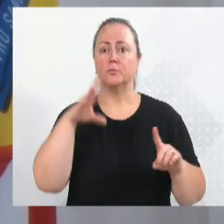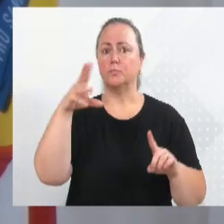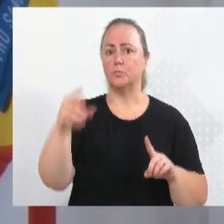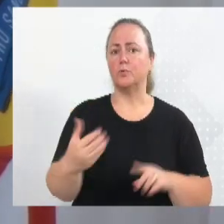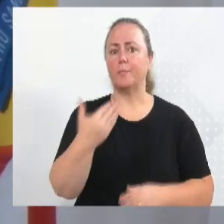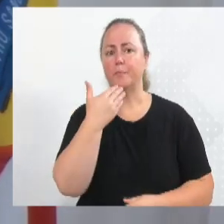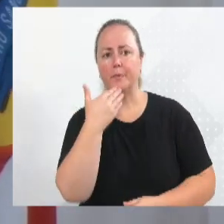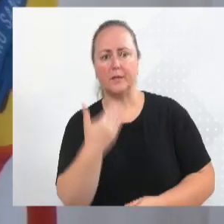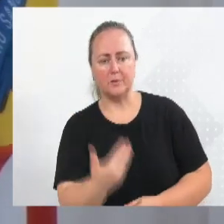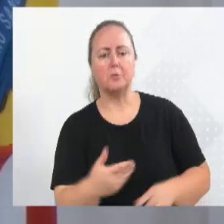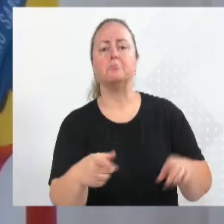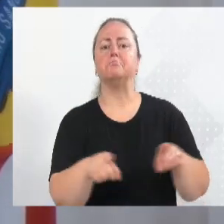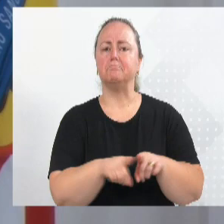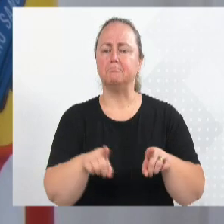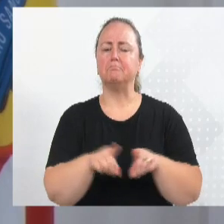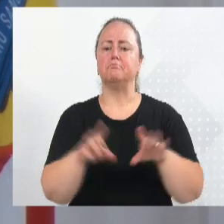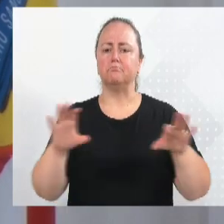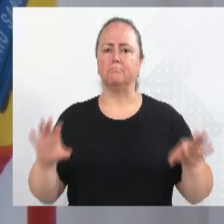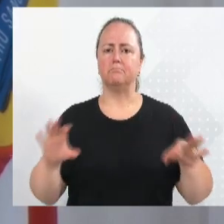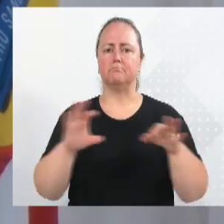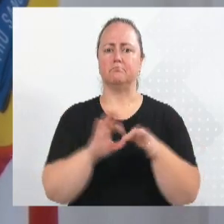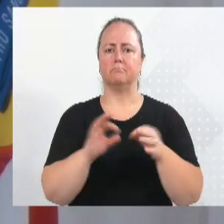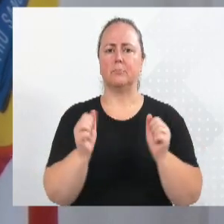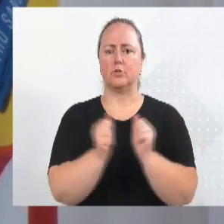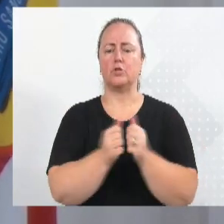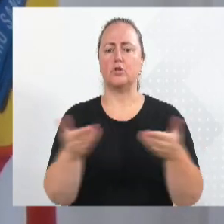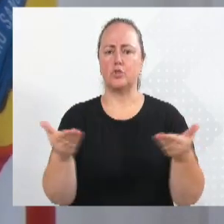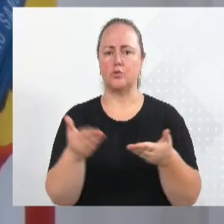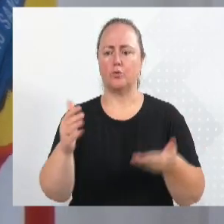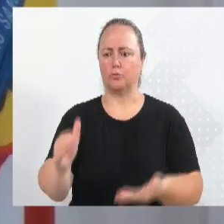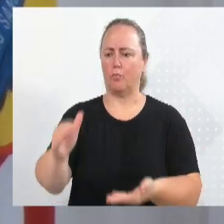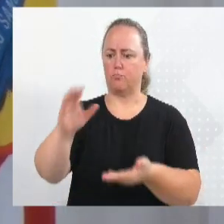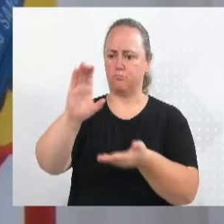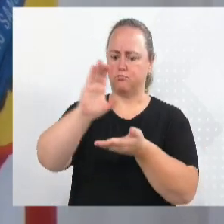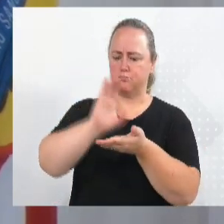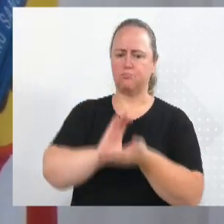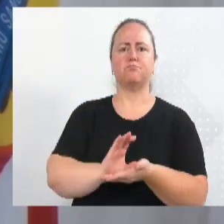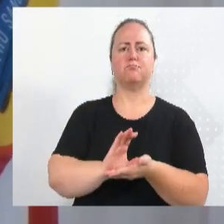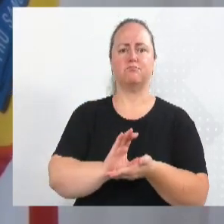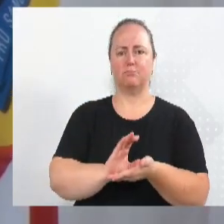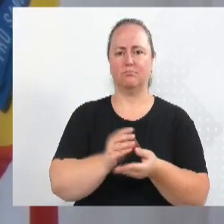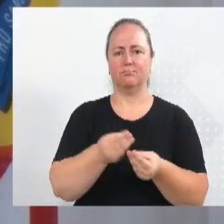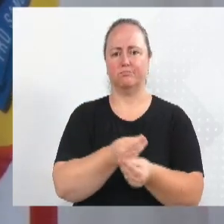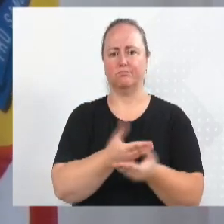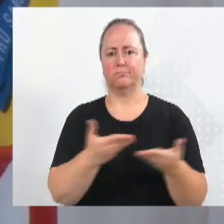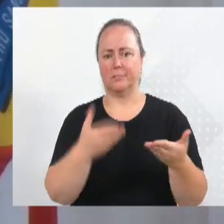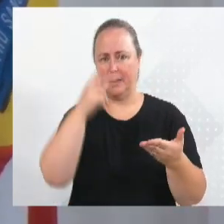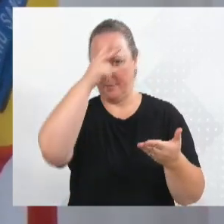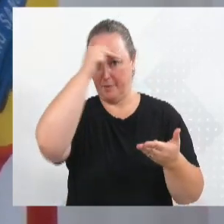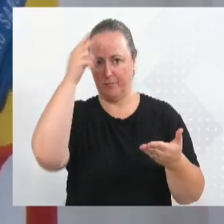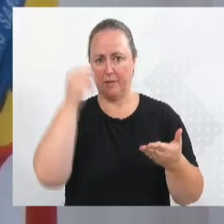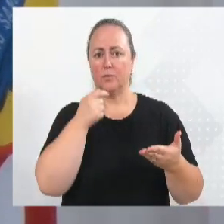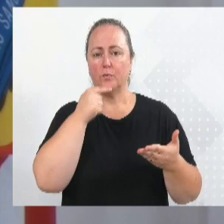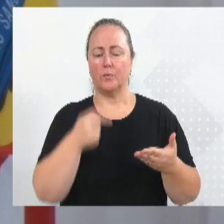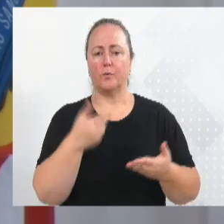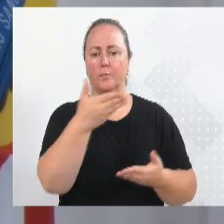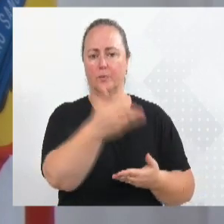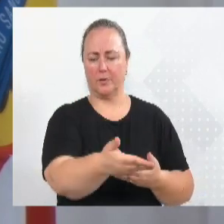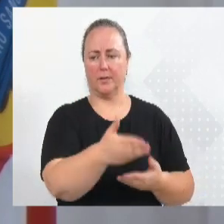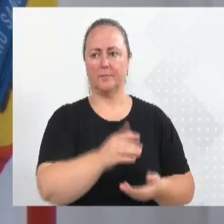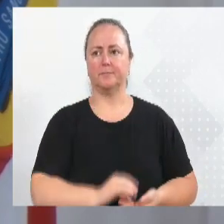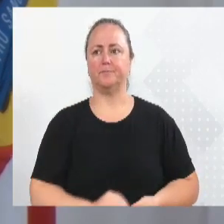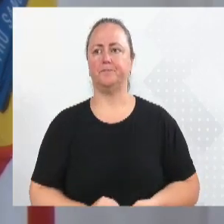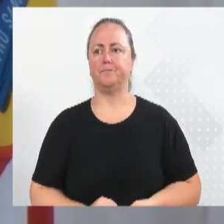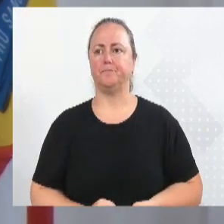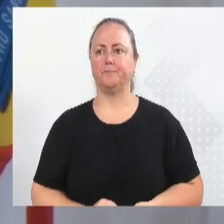pediram, e também foi composto agora nesse pacote que vai ser entregue para o Executivo essa semana. E eu acredito, a minha